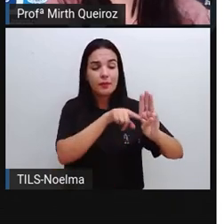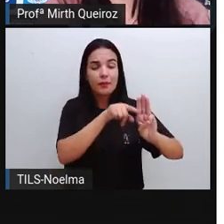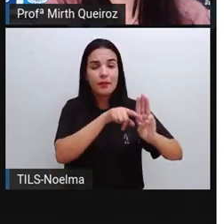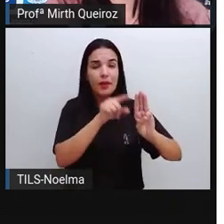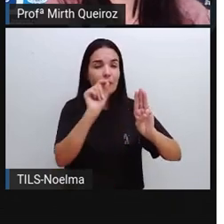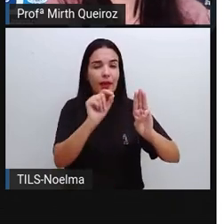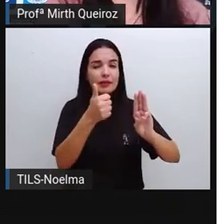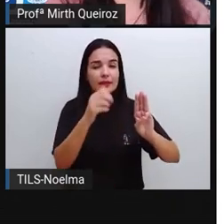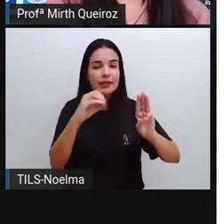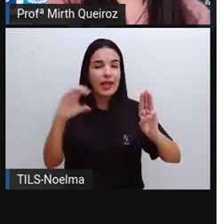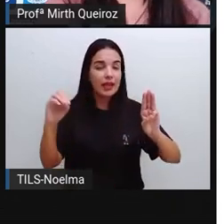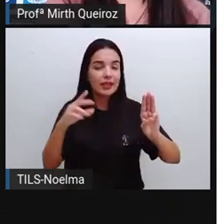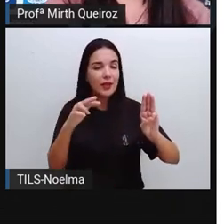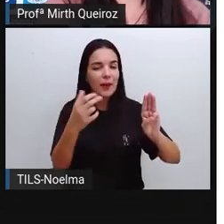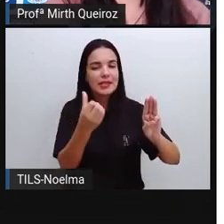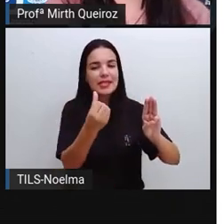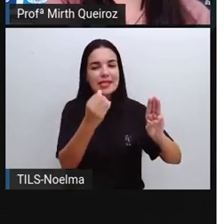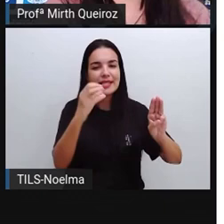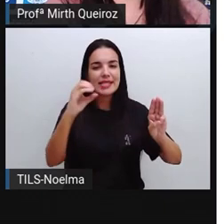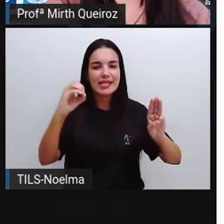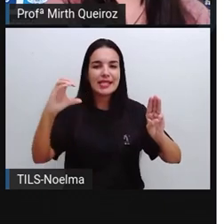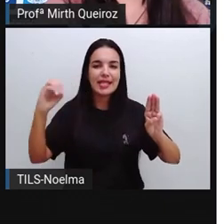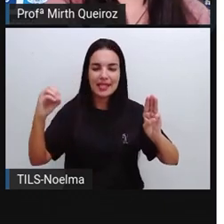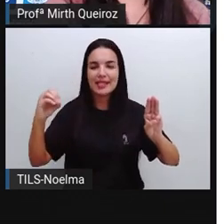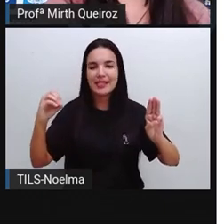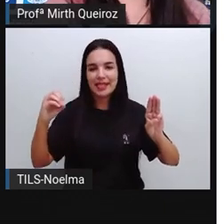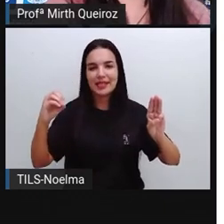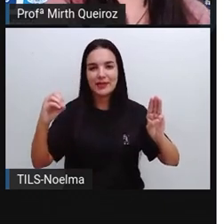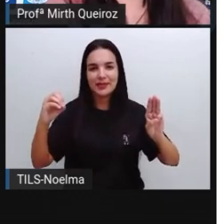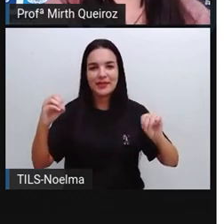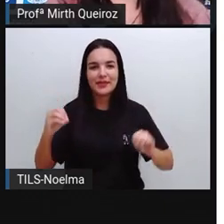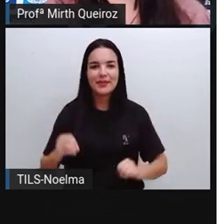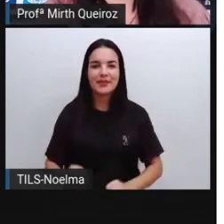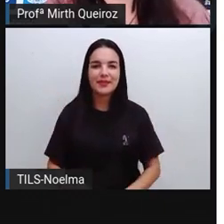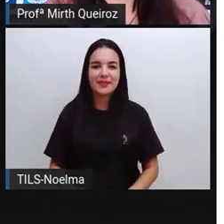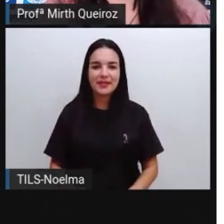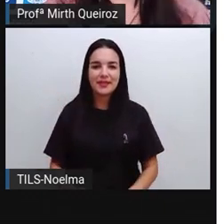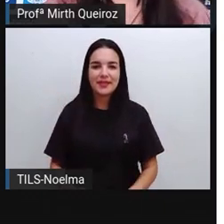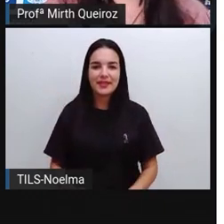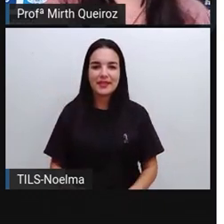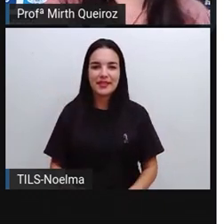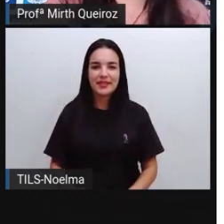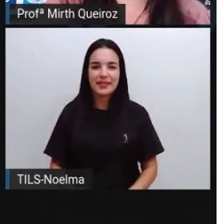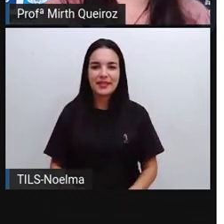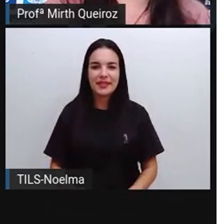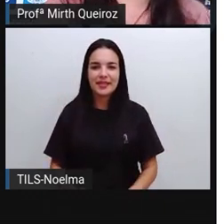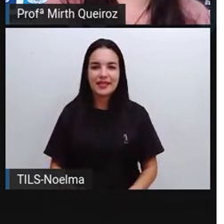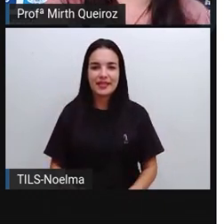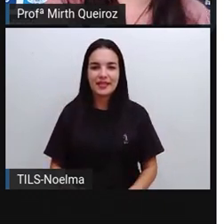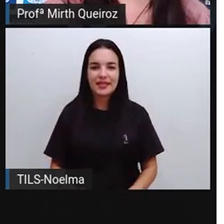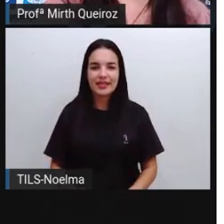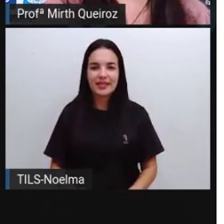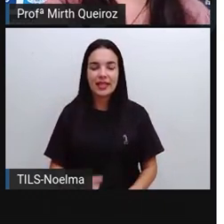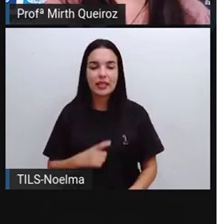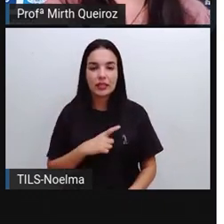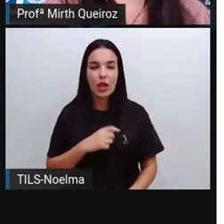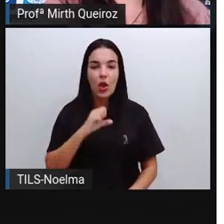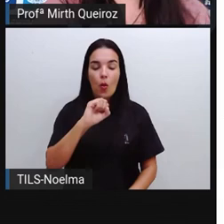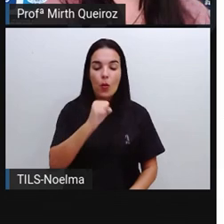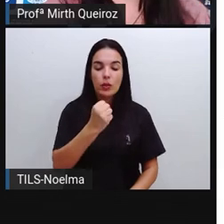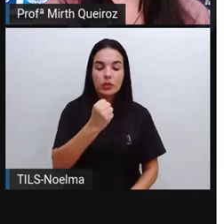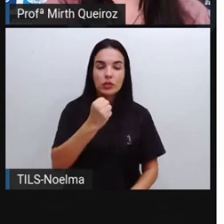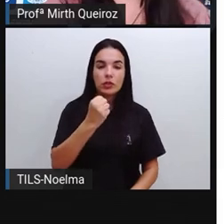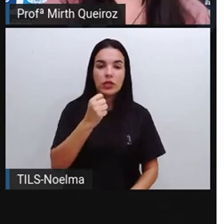centenas tem sem unidade Então se são seis são 600 unidades e aí a gente iria somar